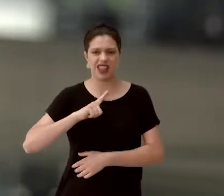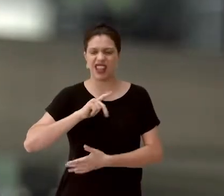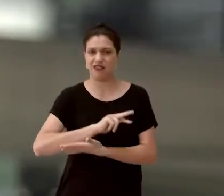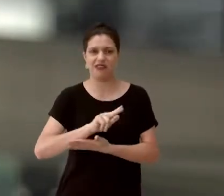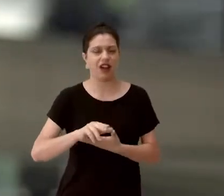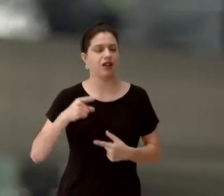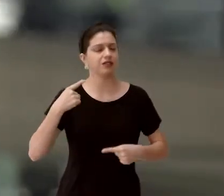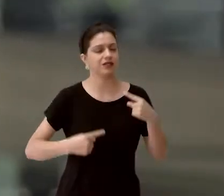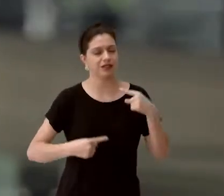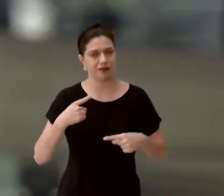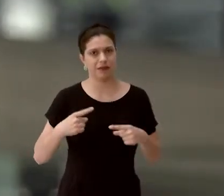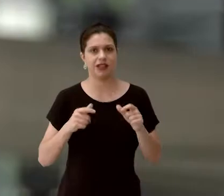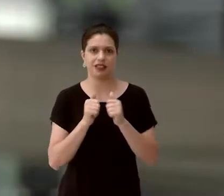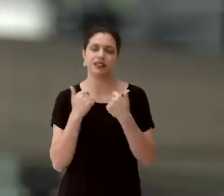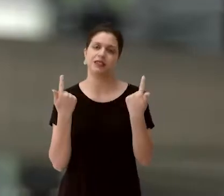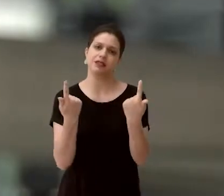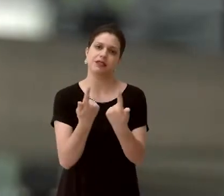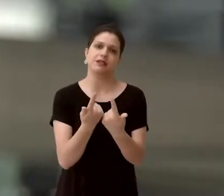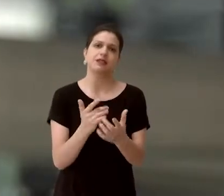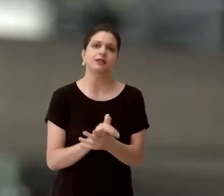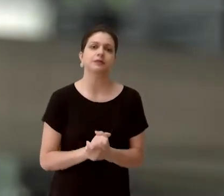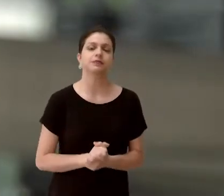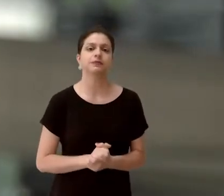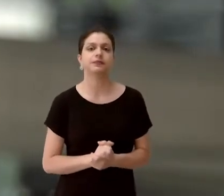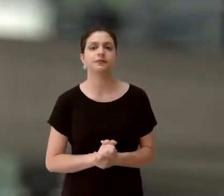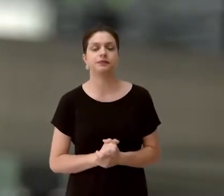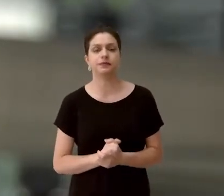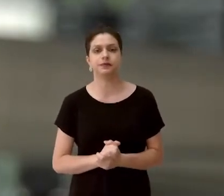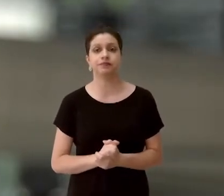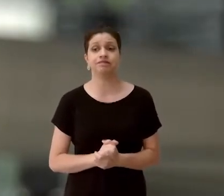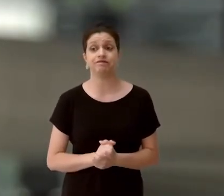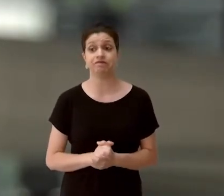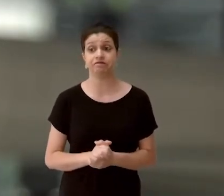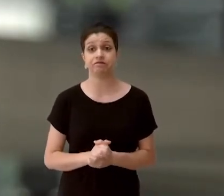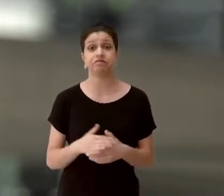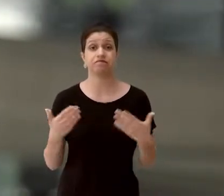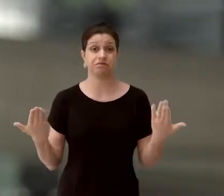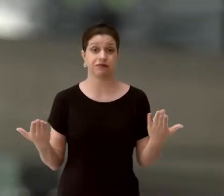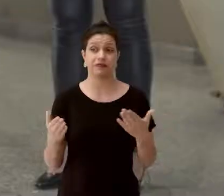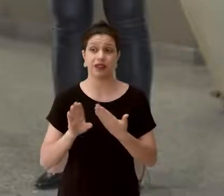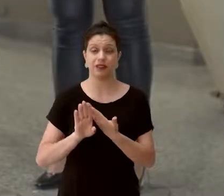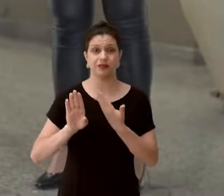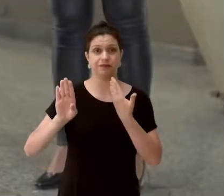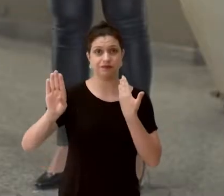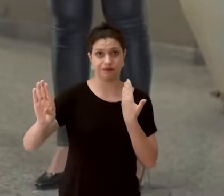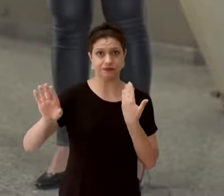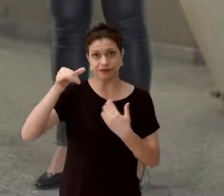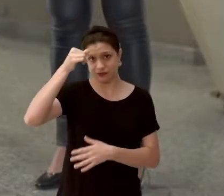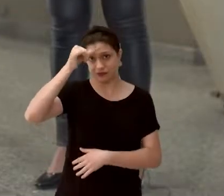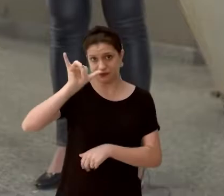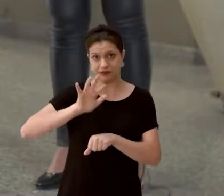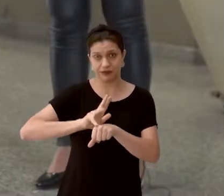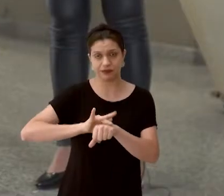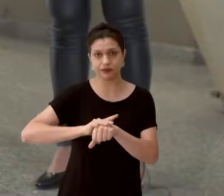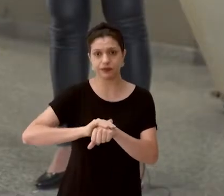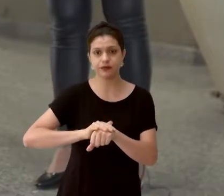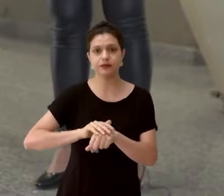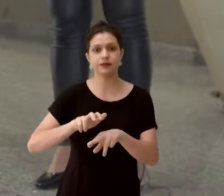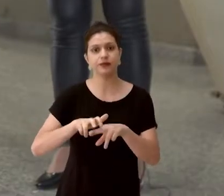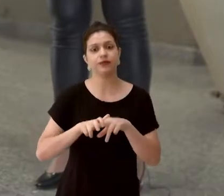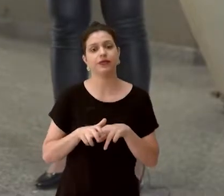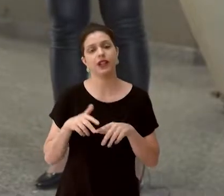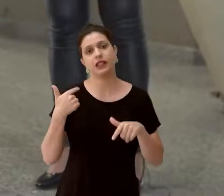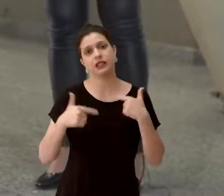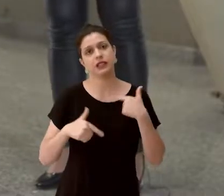Sul, inclusive com a realização de vários debates na Assembleia Legislativa. Com as medidas de isolamento adotadas